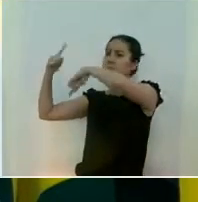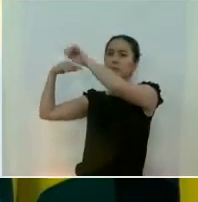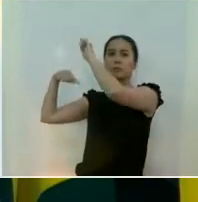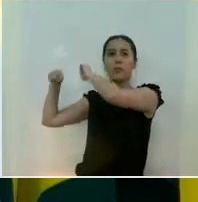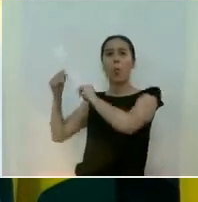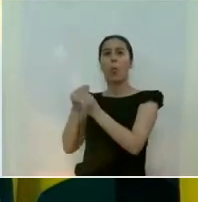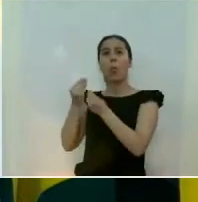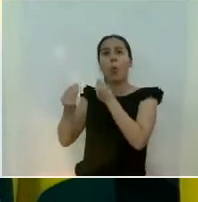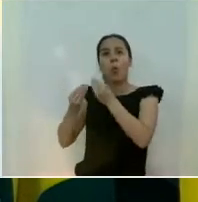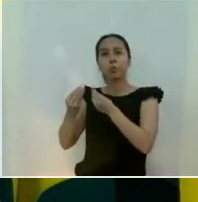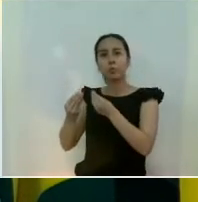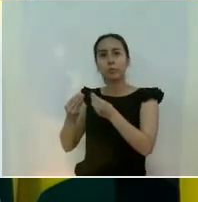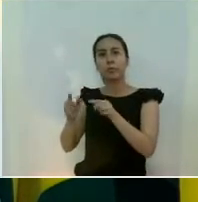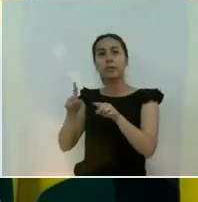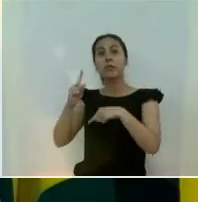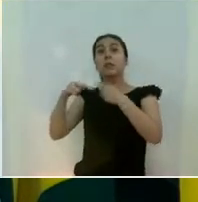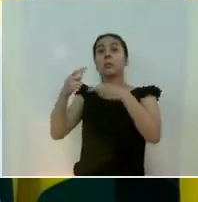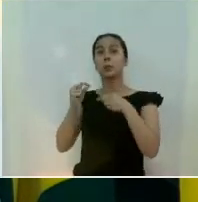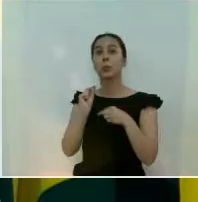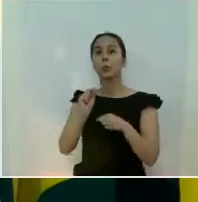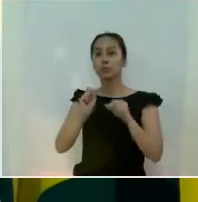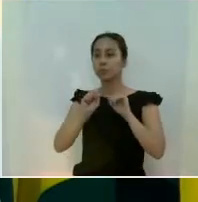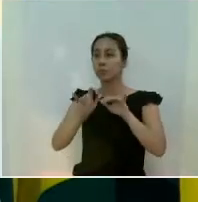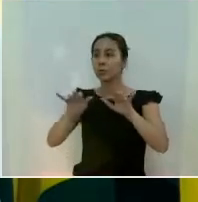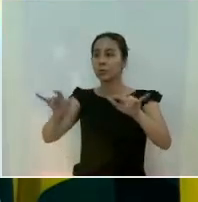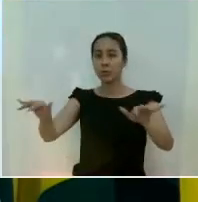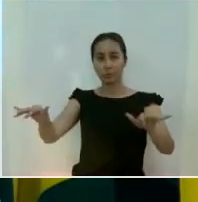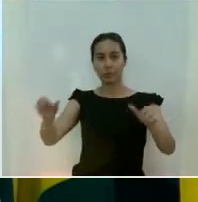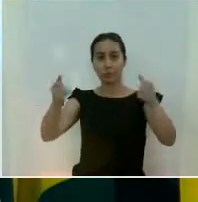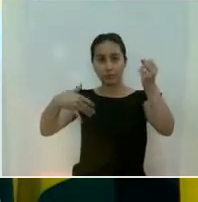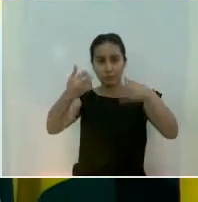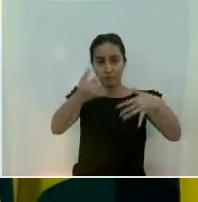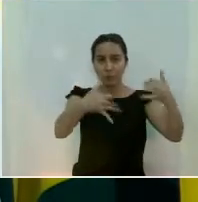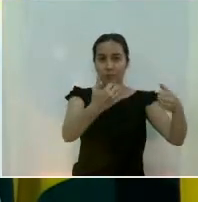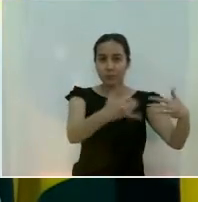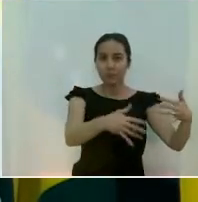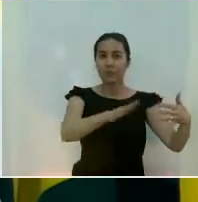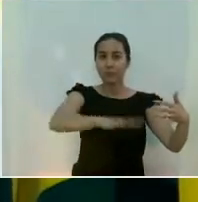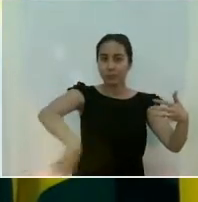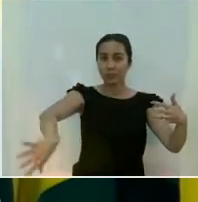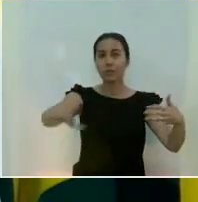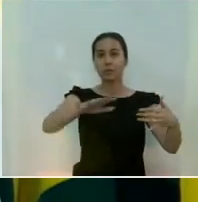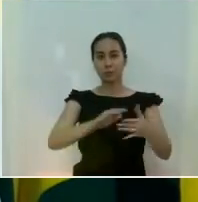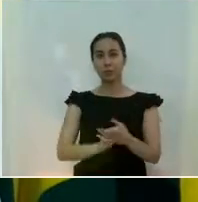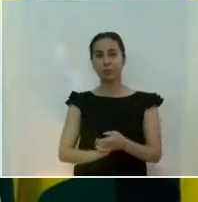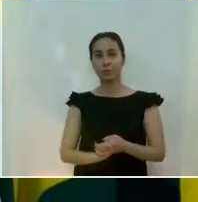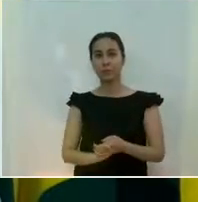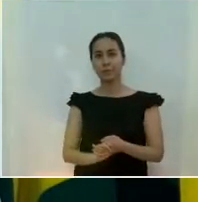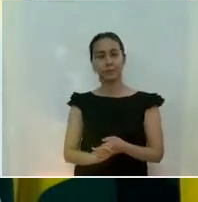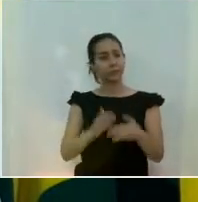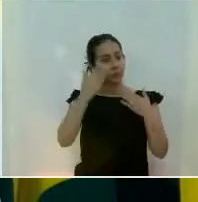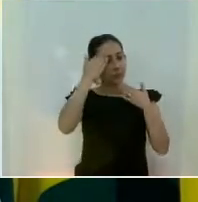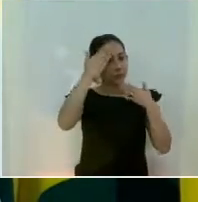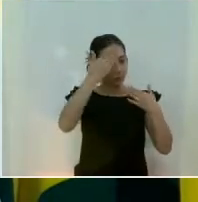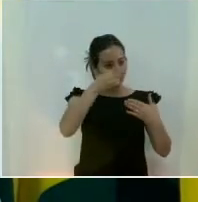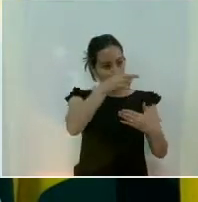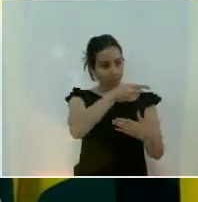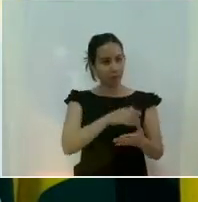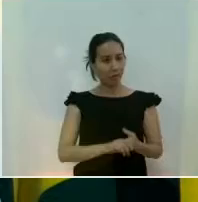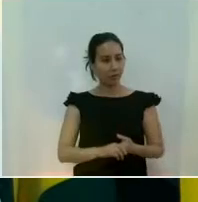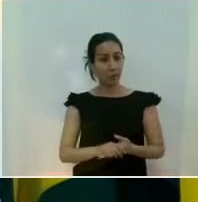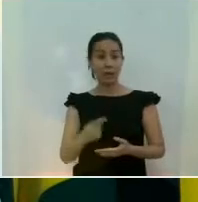tem a pesquisa tem dois caminhos existe uma pesquisa da família que é um trabalho e apontamento que se vai